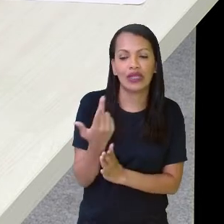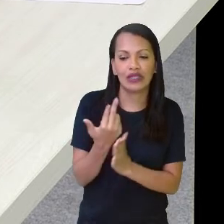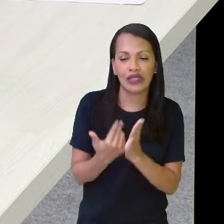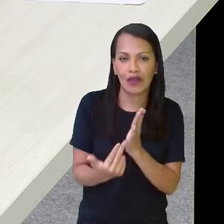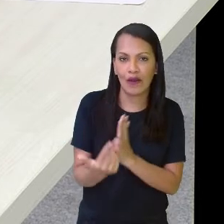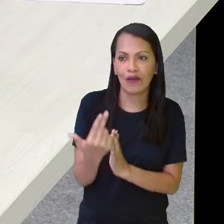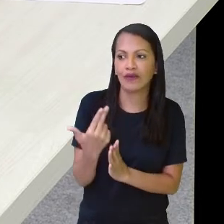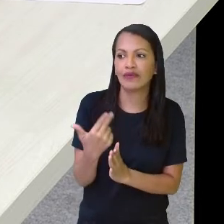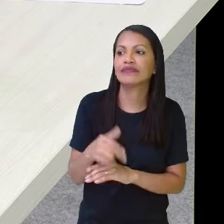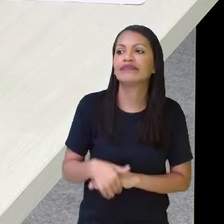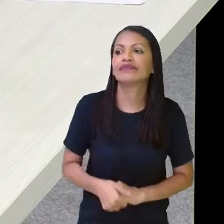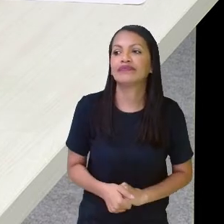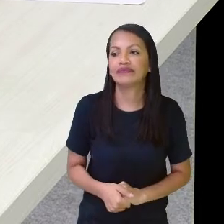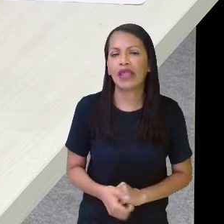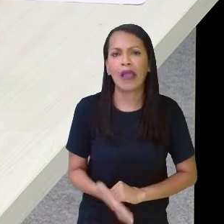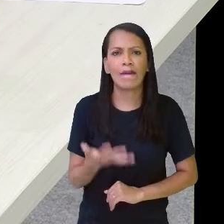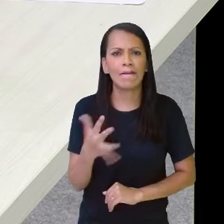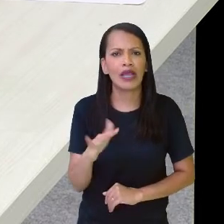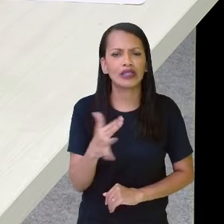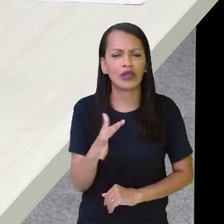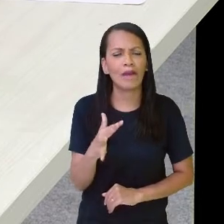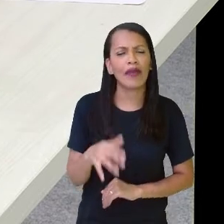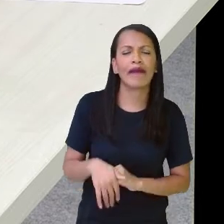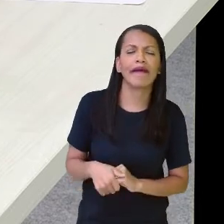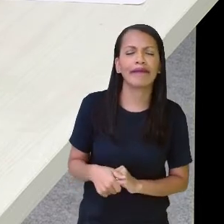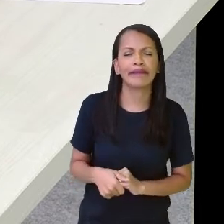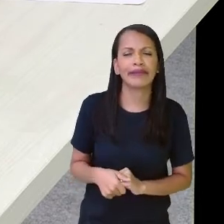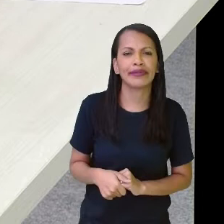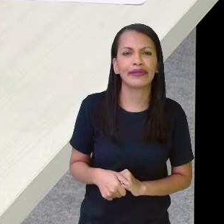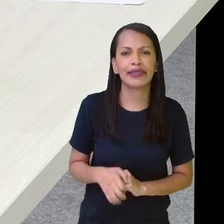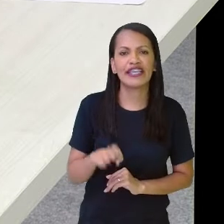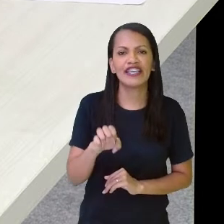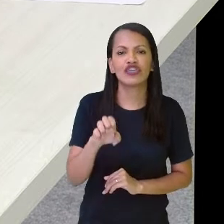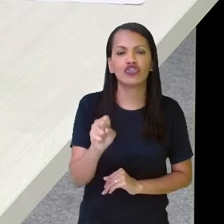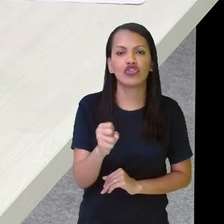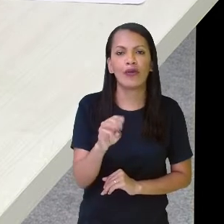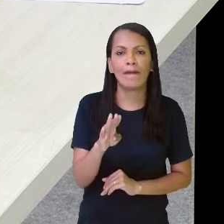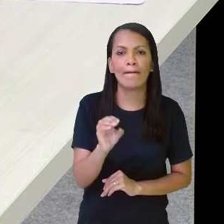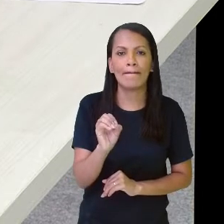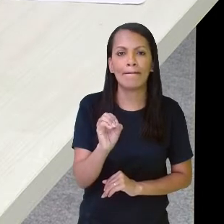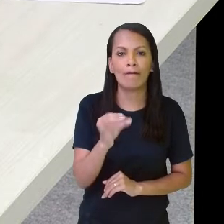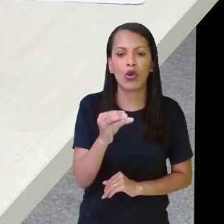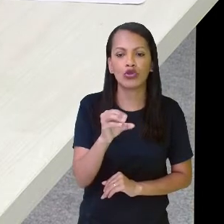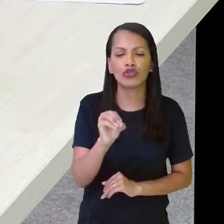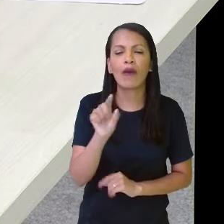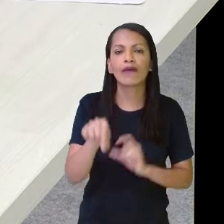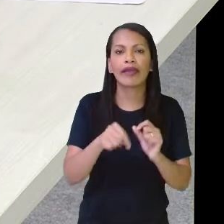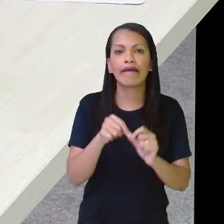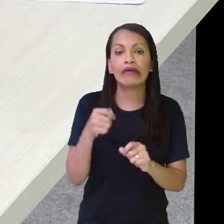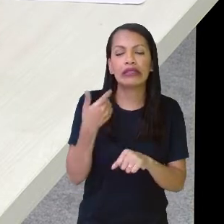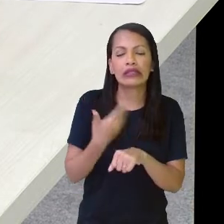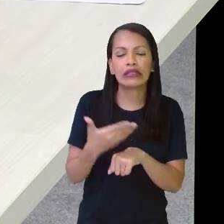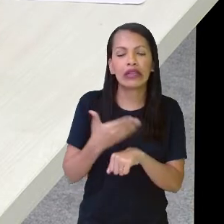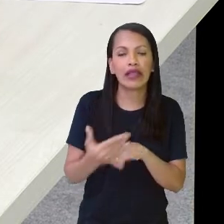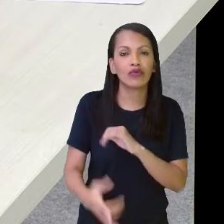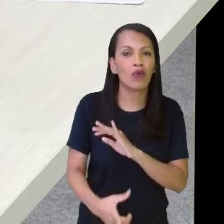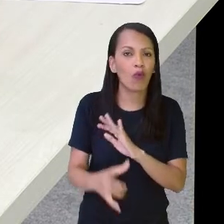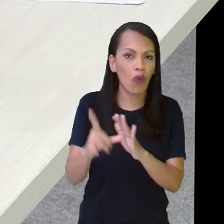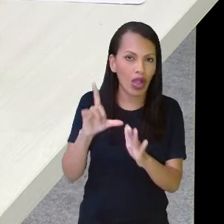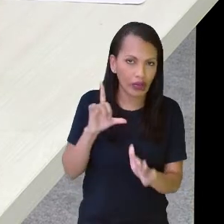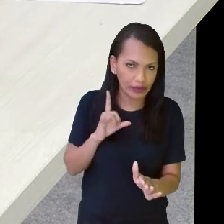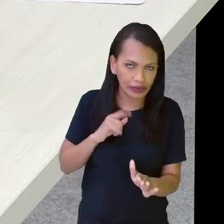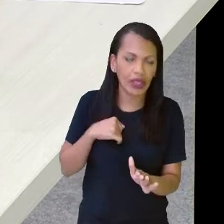que vai ser também mais ou menos aqui um esboço, certo? Por quê? A ideia é que depois a gente